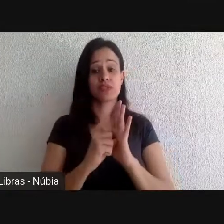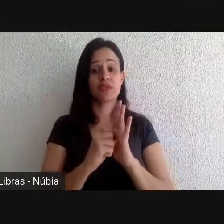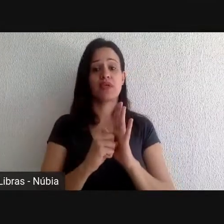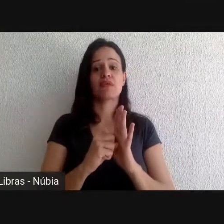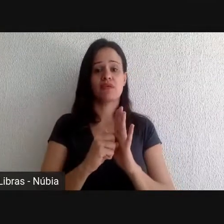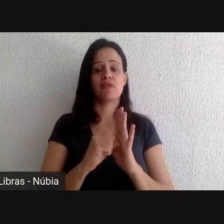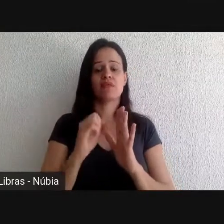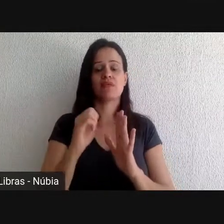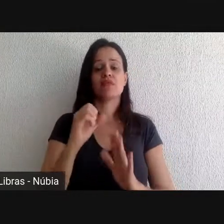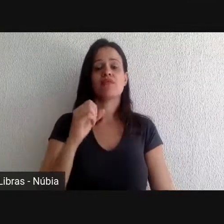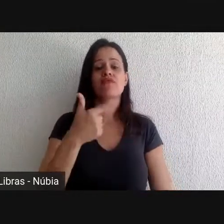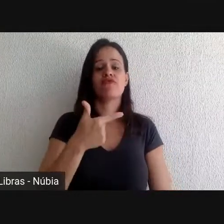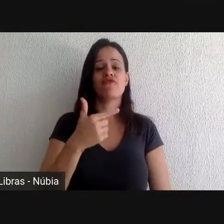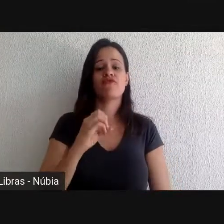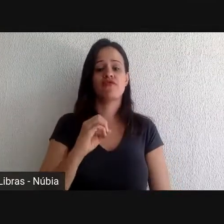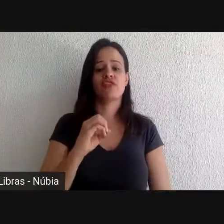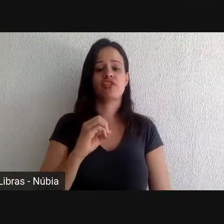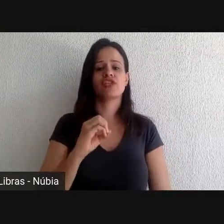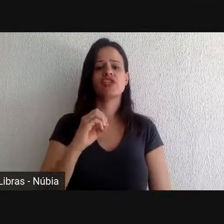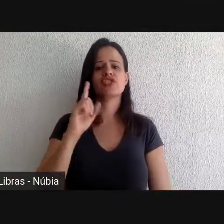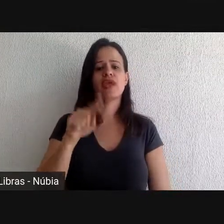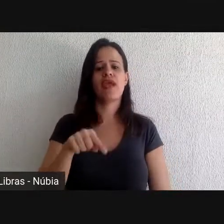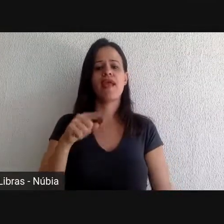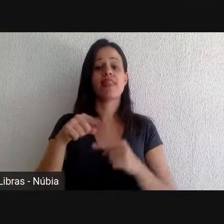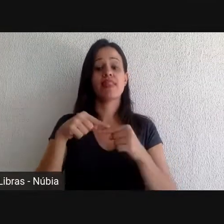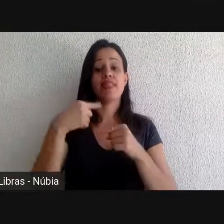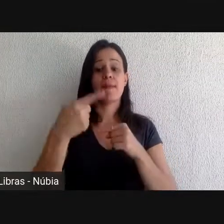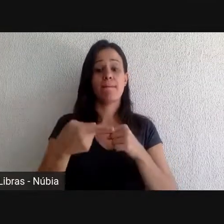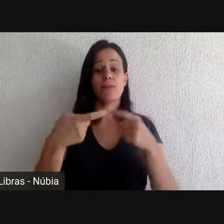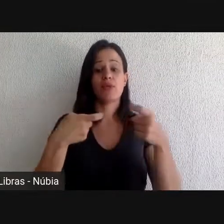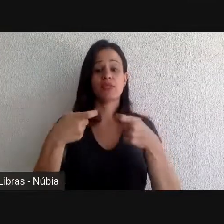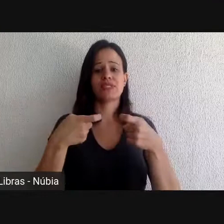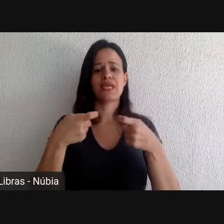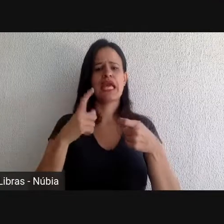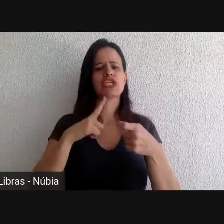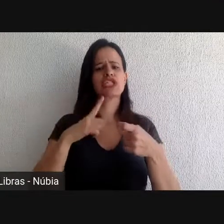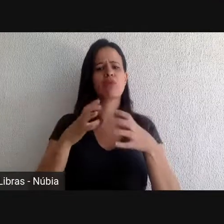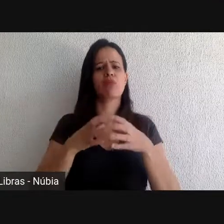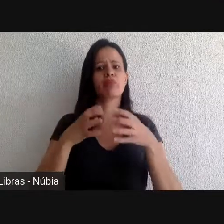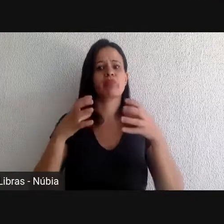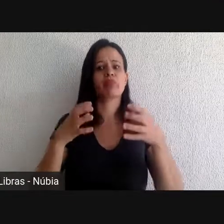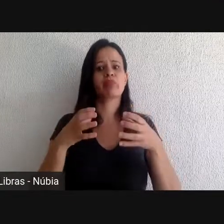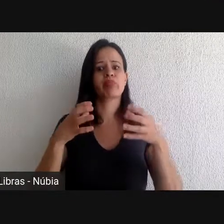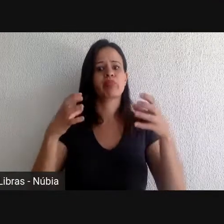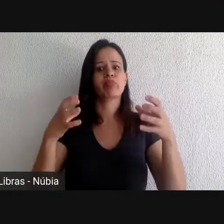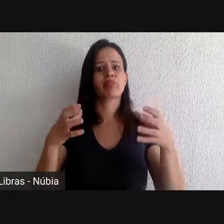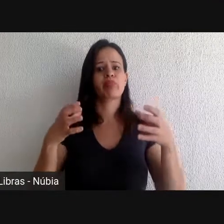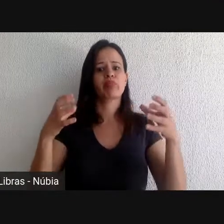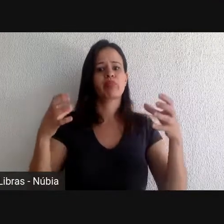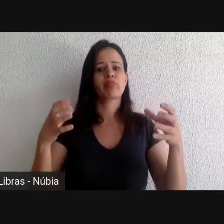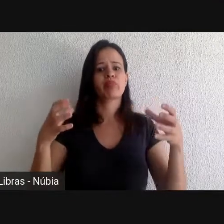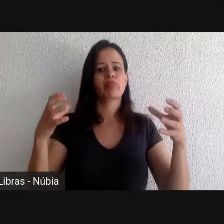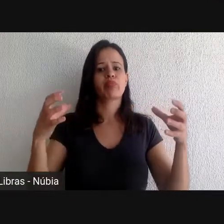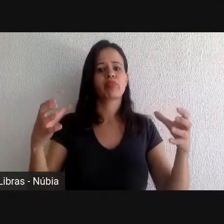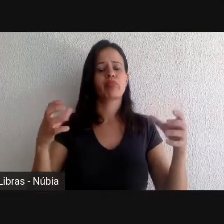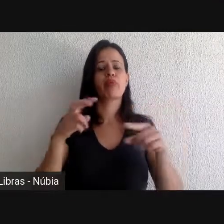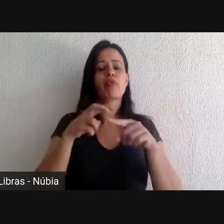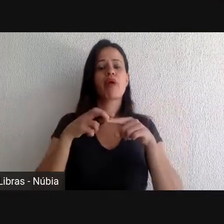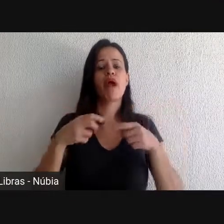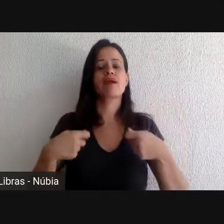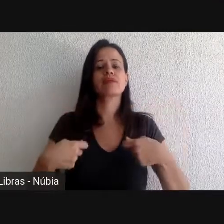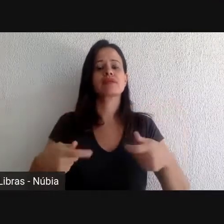geral, sobretudo no pós-guerra, uma grande expansão das despesas públicas com vistas